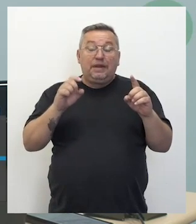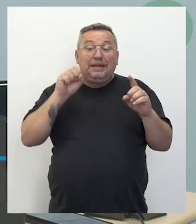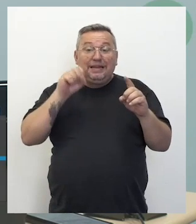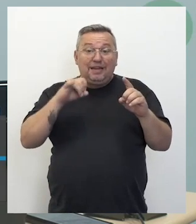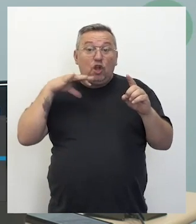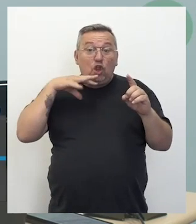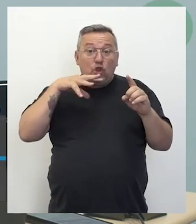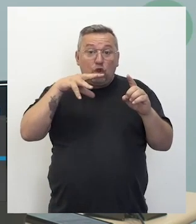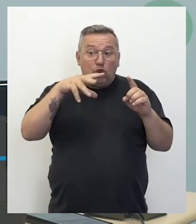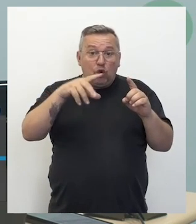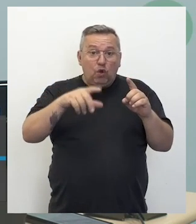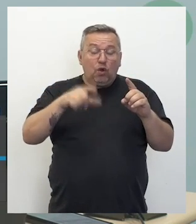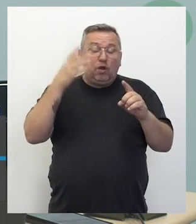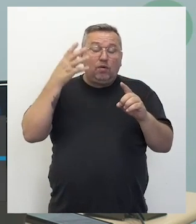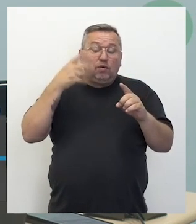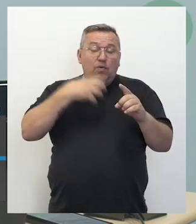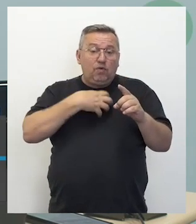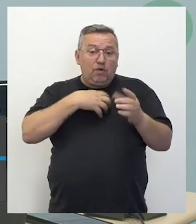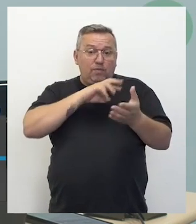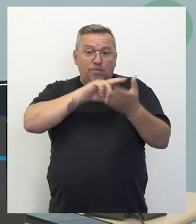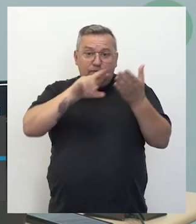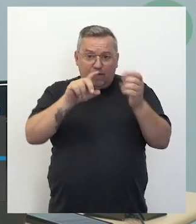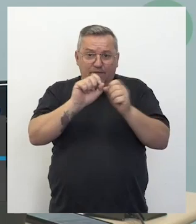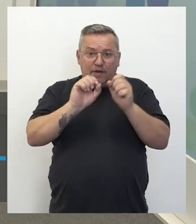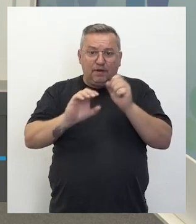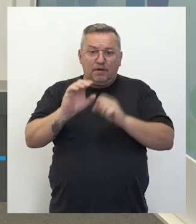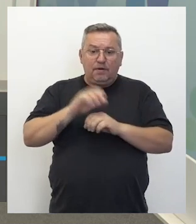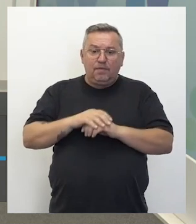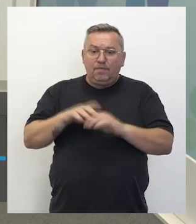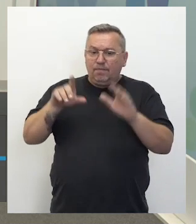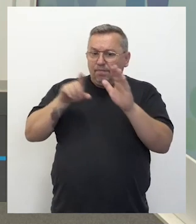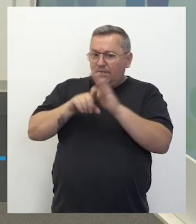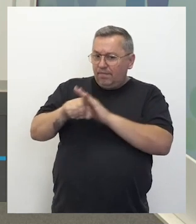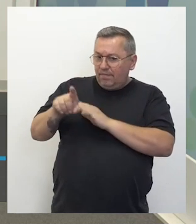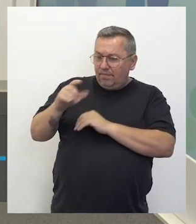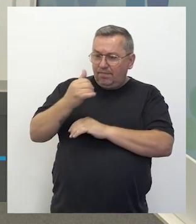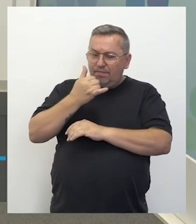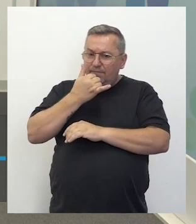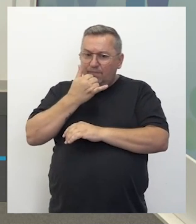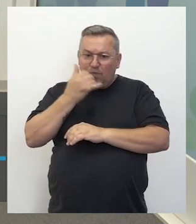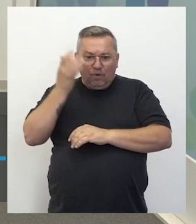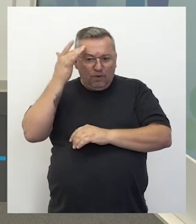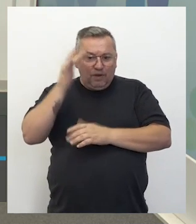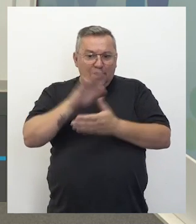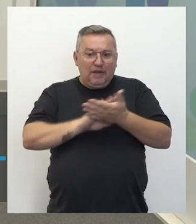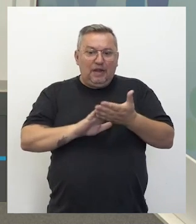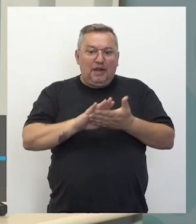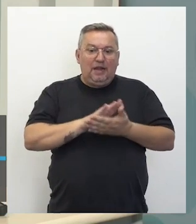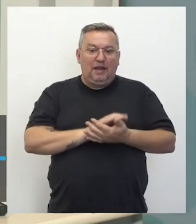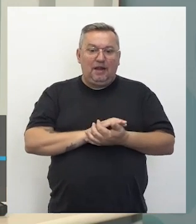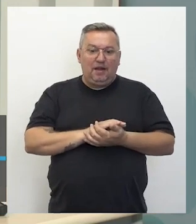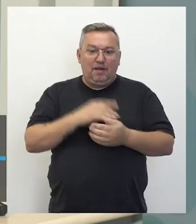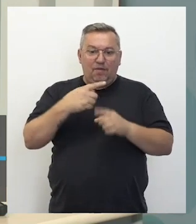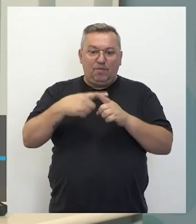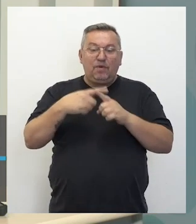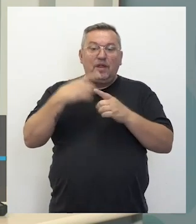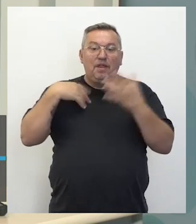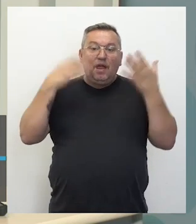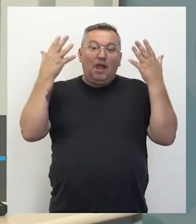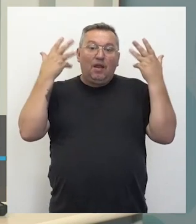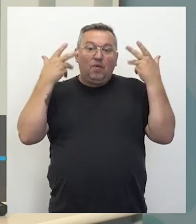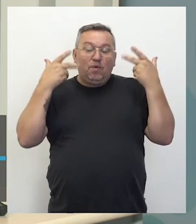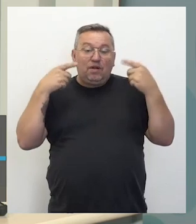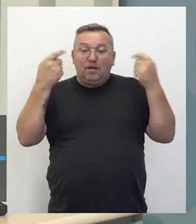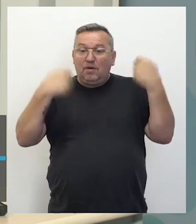as espécies fazem isso eu não sei te dizer. E deixa eu te fazer uma pergunta bem leiga, assim, coisa de quem não sabe nada mesmo. Porque tem animais que eles